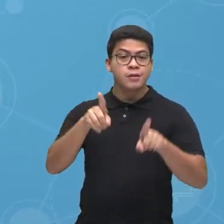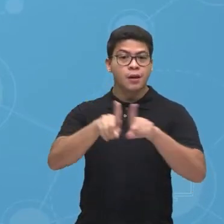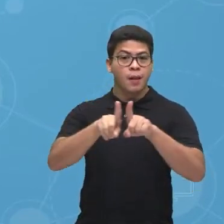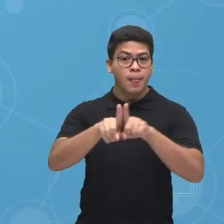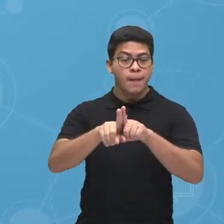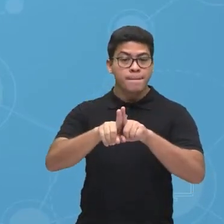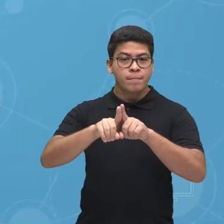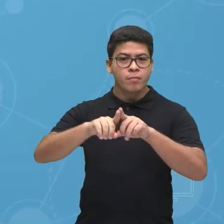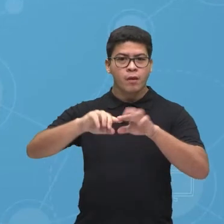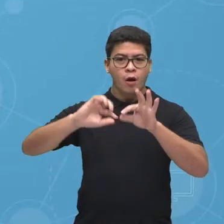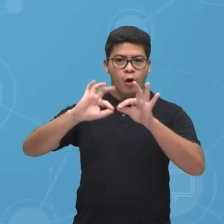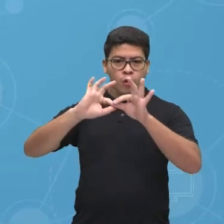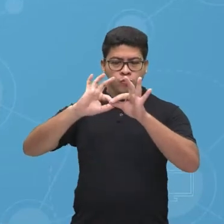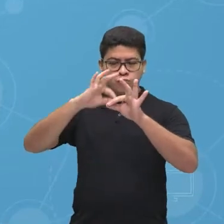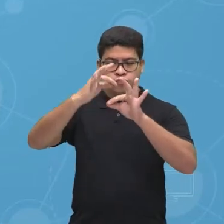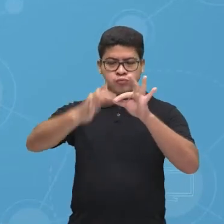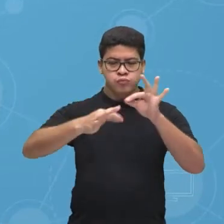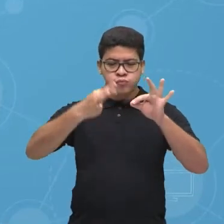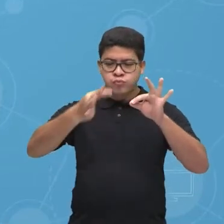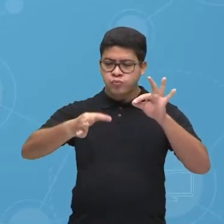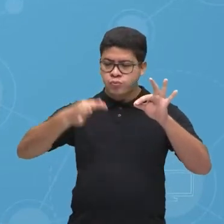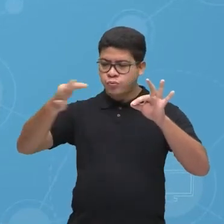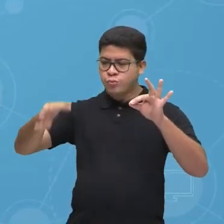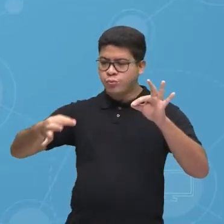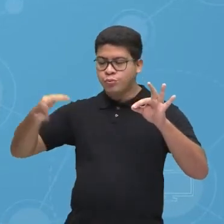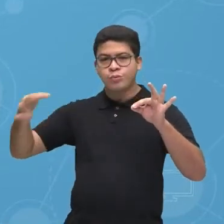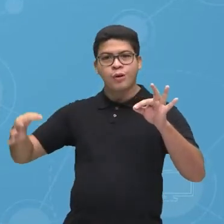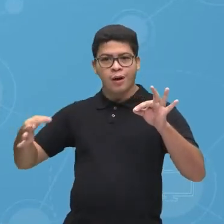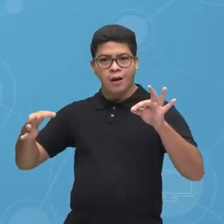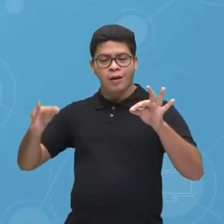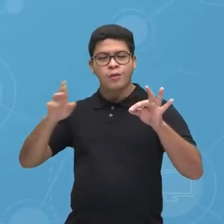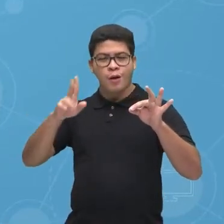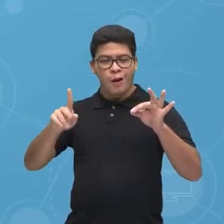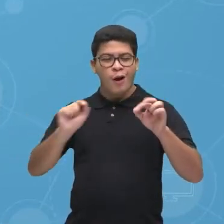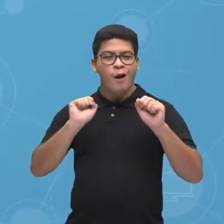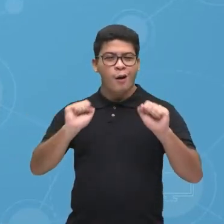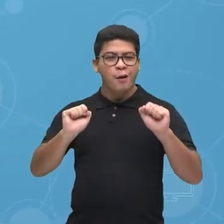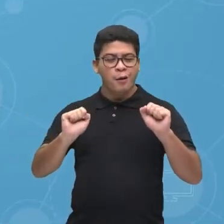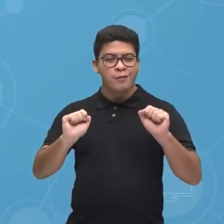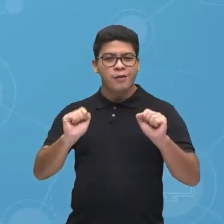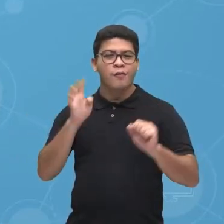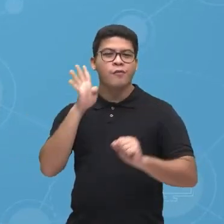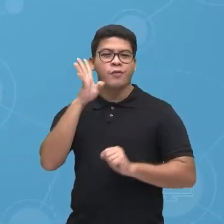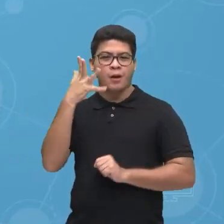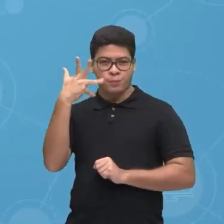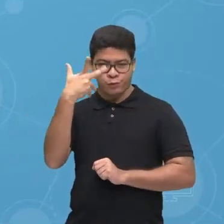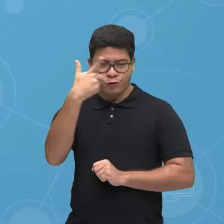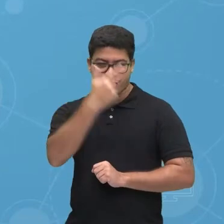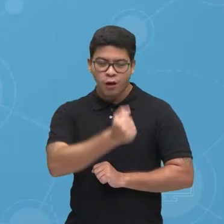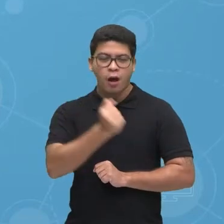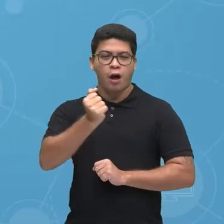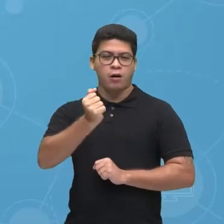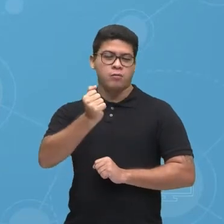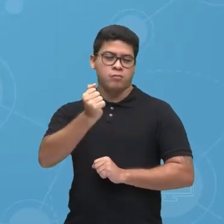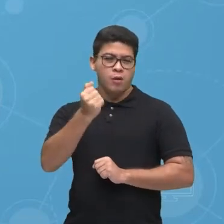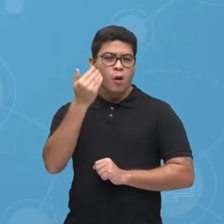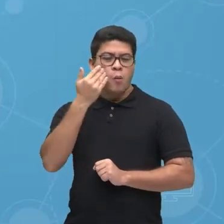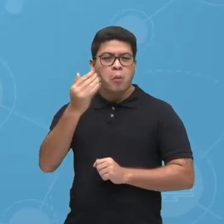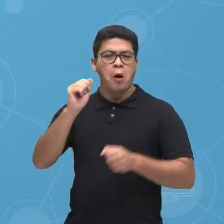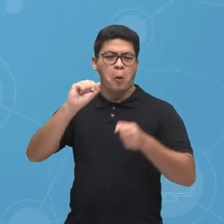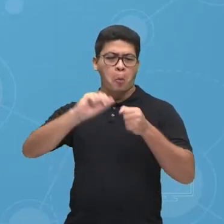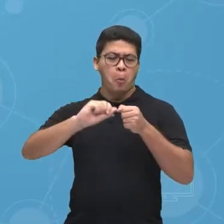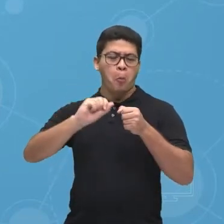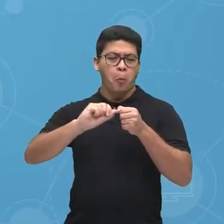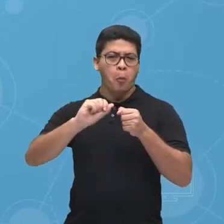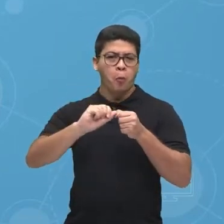passa uma outra fita aqui, o crepe, ou pode ser uma fita colorida, como foi o caso aqui, ó, que eu coloquei. Ficou bacana? E ainda